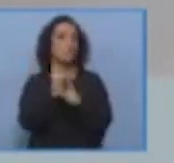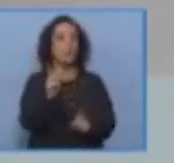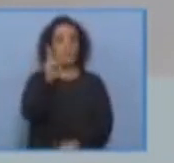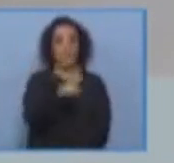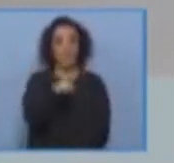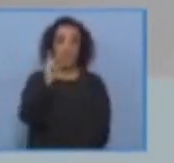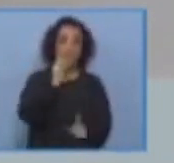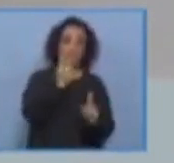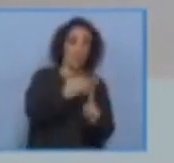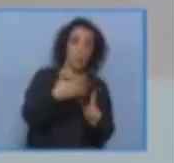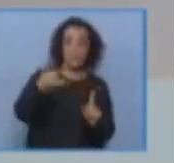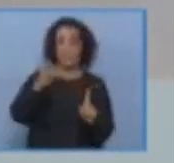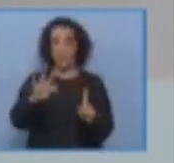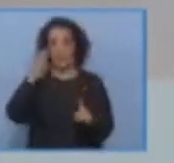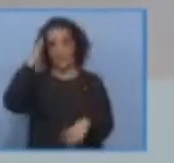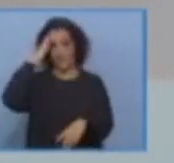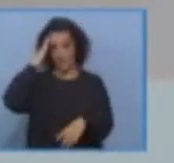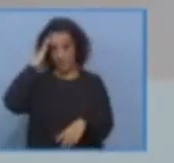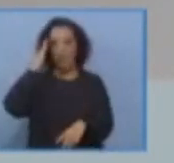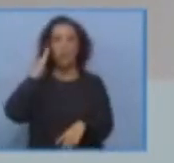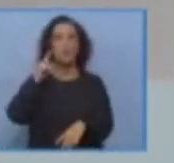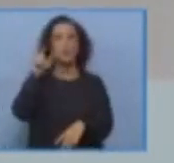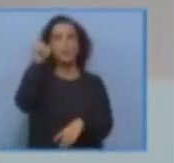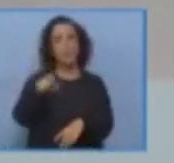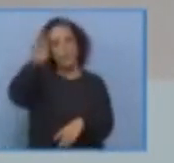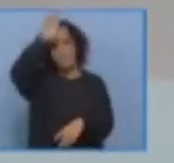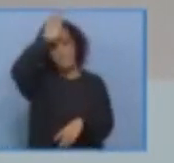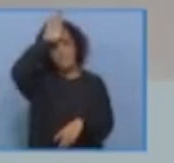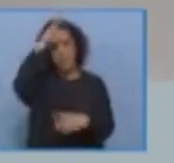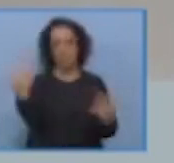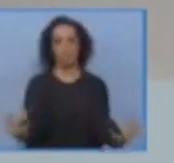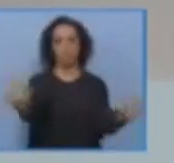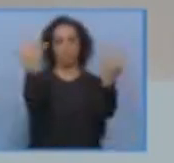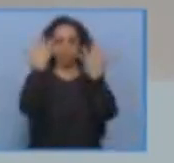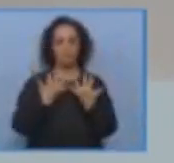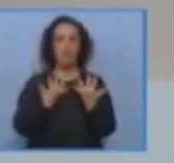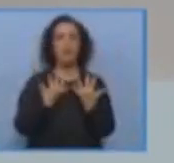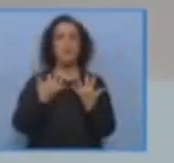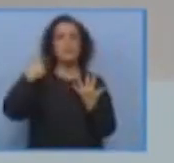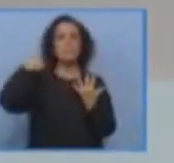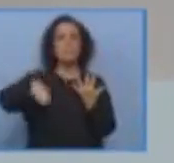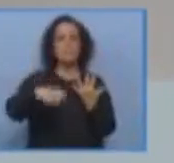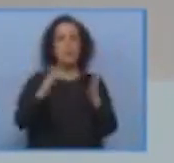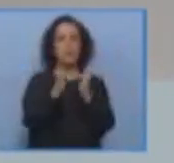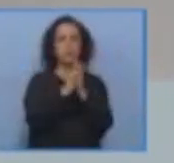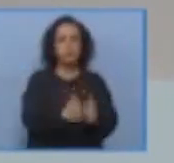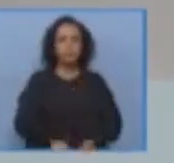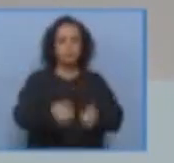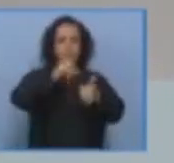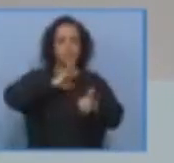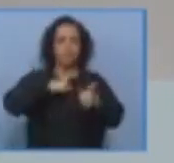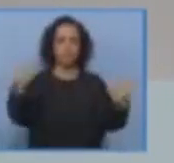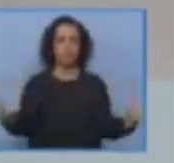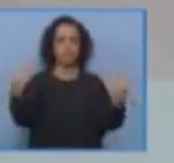Vaticano, 21 e 24 de fevereiro, que o Papa vai manter com os presidentes das conferências episcopais de todo o mundo, com o